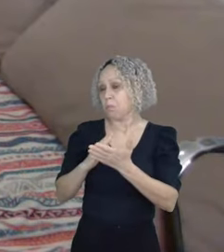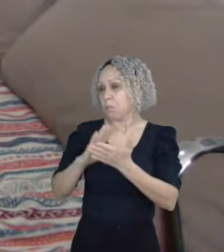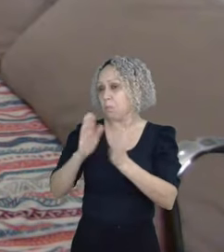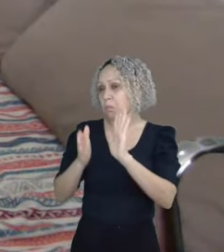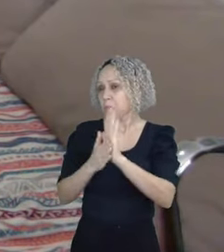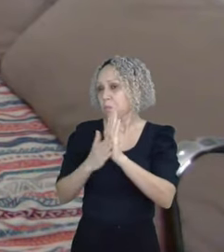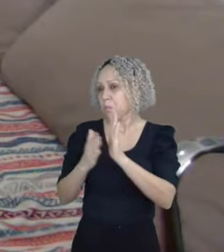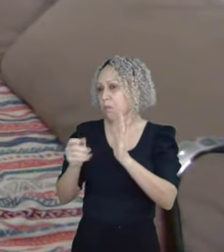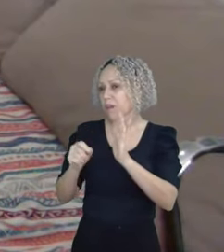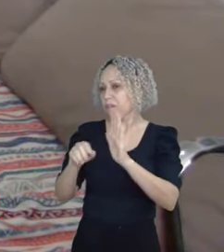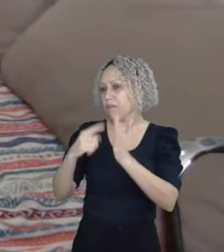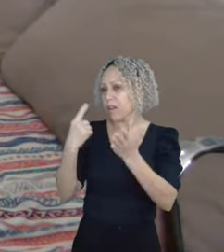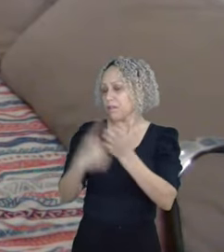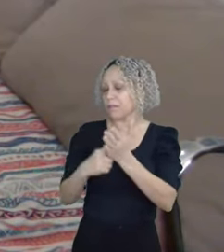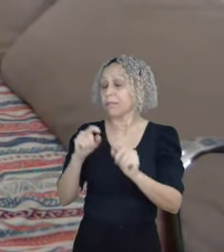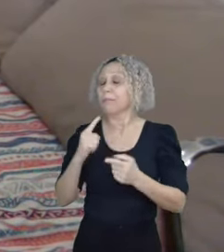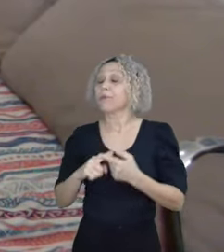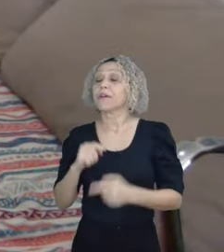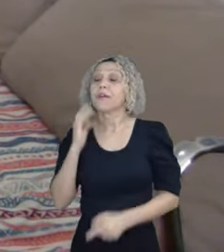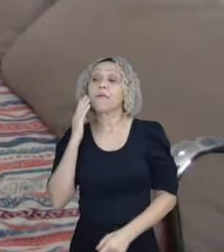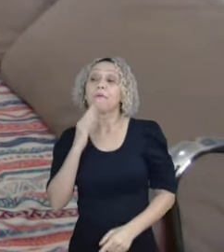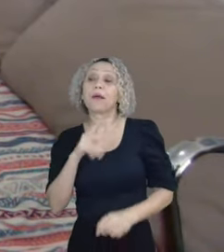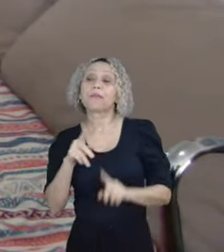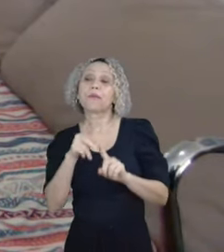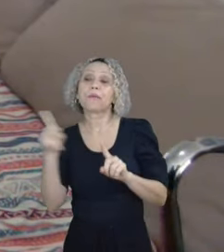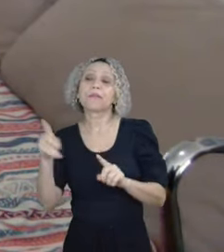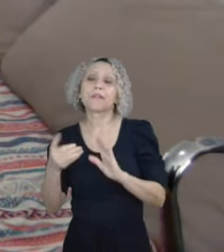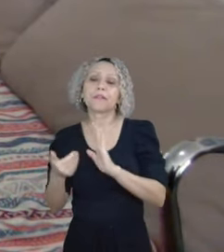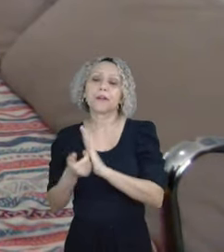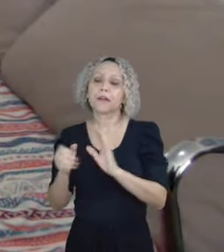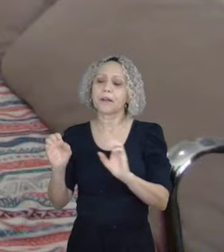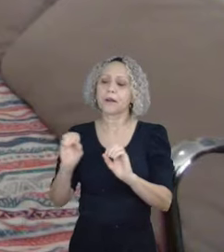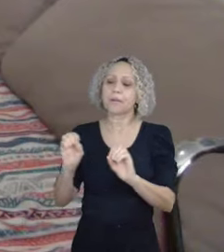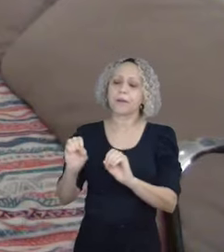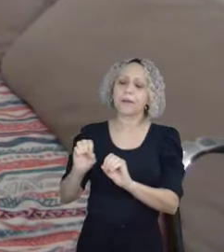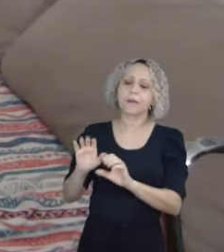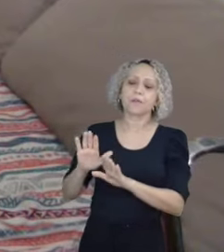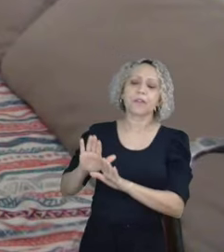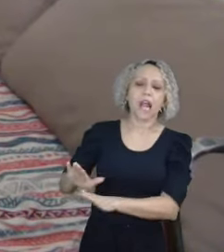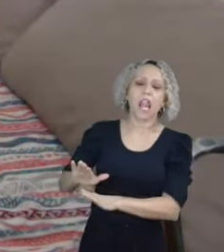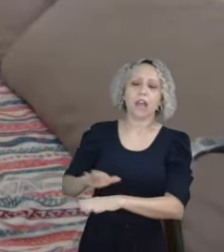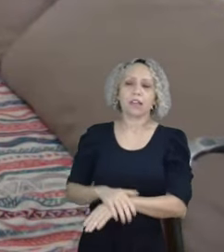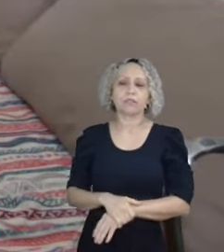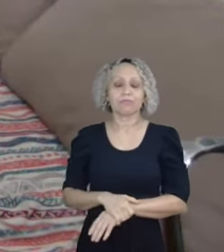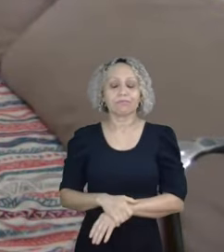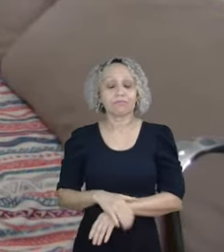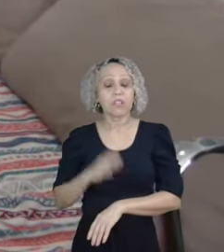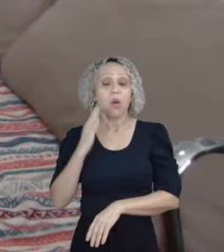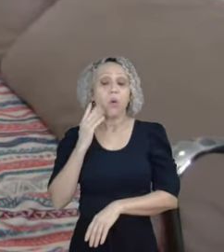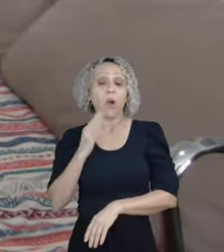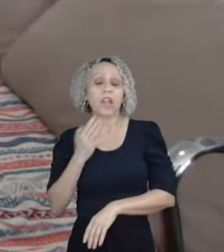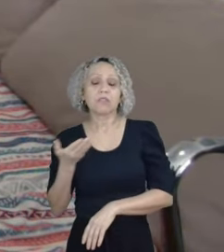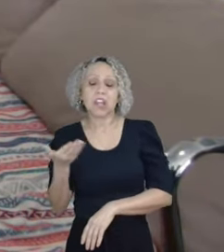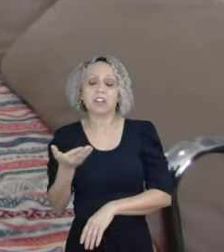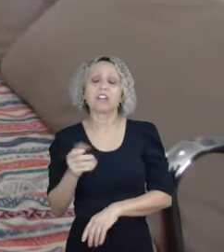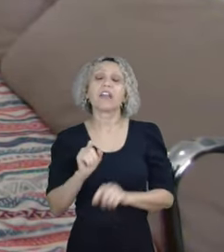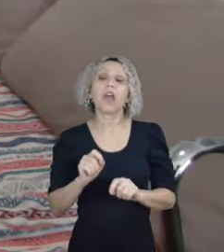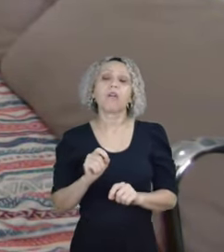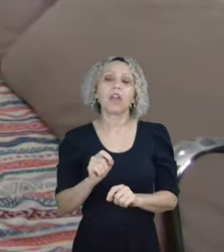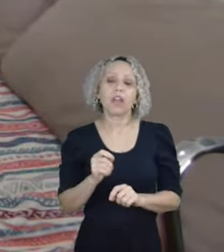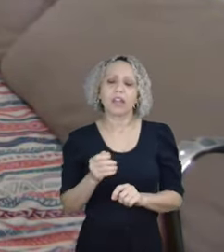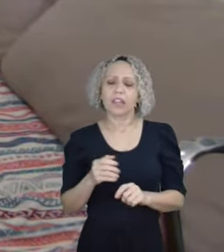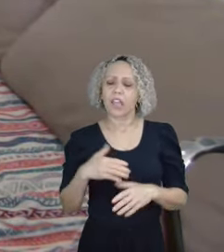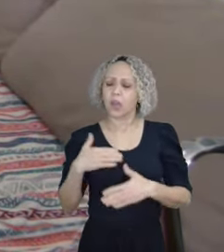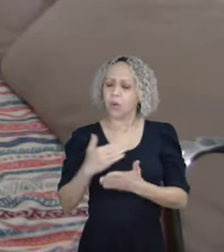de fato, enterrado de vez e que o Arthur Lira agora quer começar uma discussão do zero, porque ele acredita que o